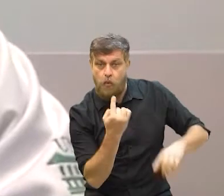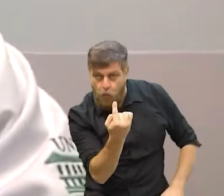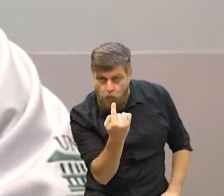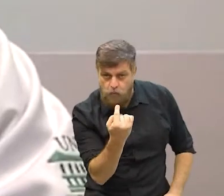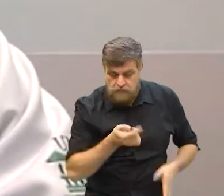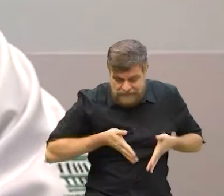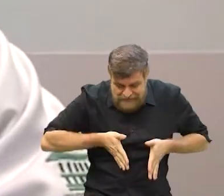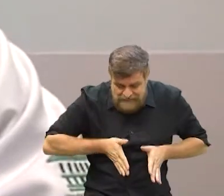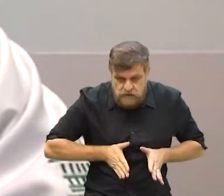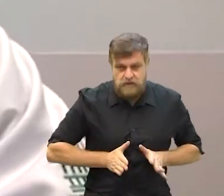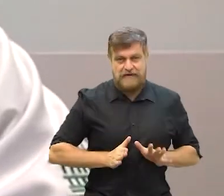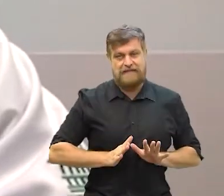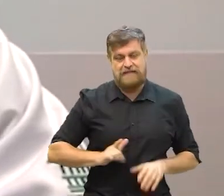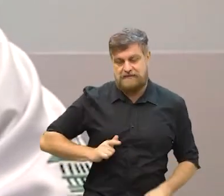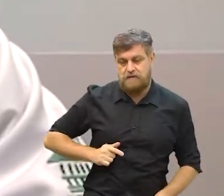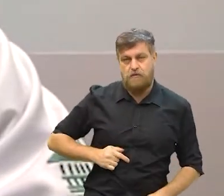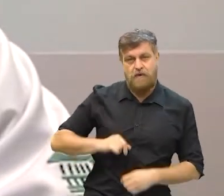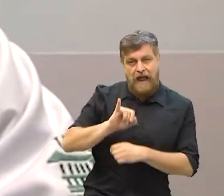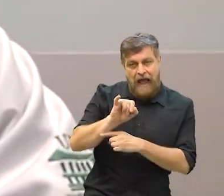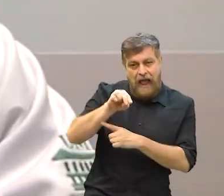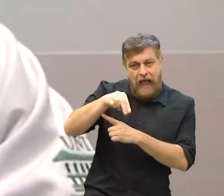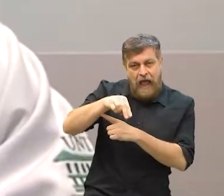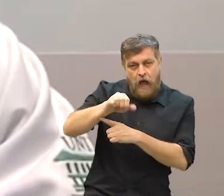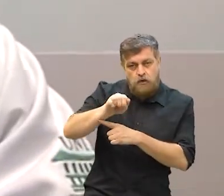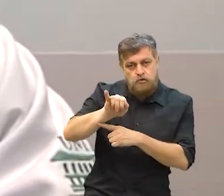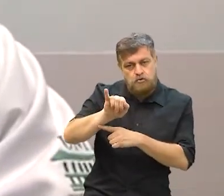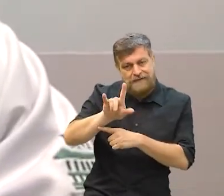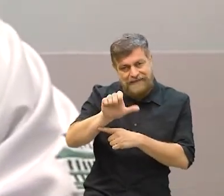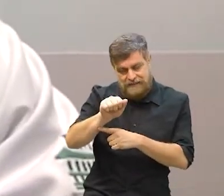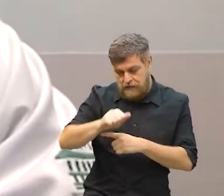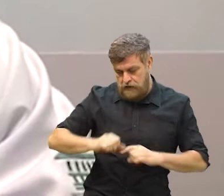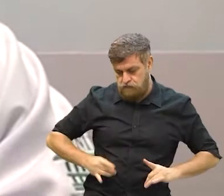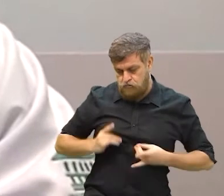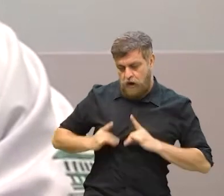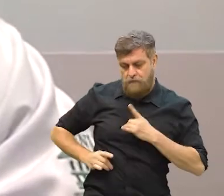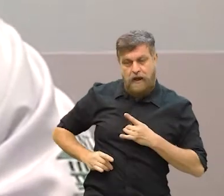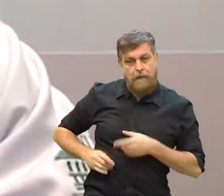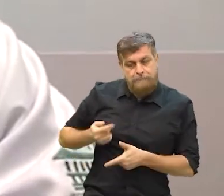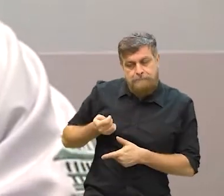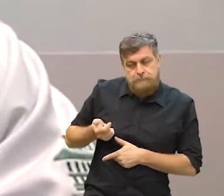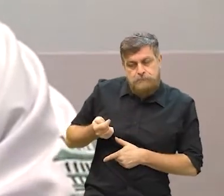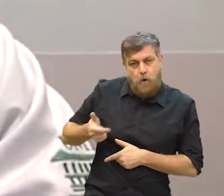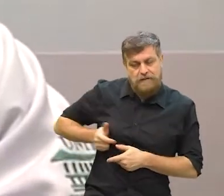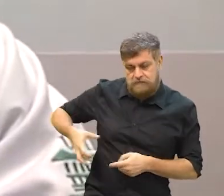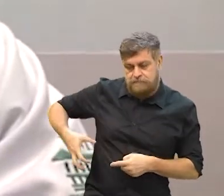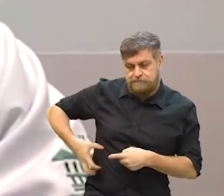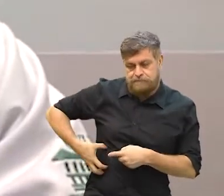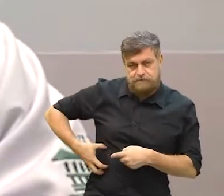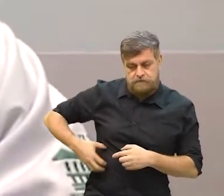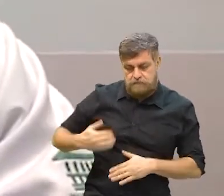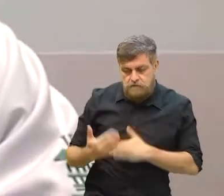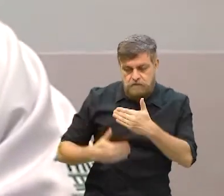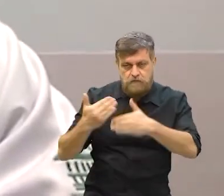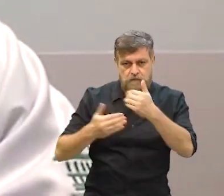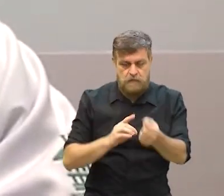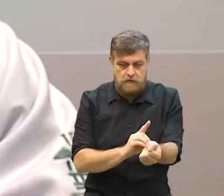aquela criança que nasce com deficiência de produção de insulina, ela pode sim evoluir com uma doença renal relacionada ao diabetes.